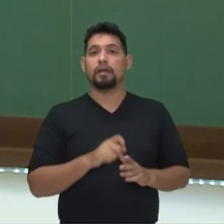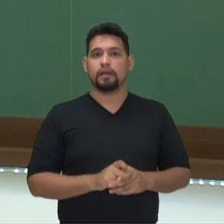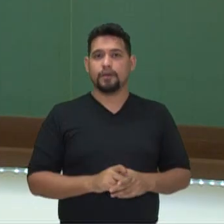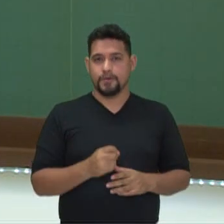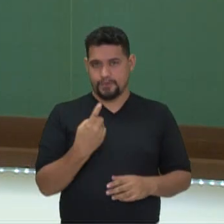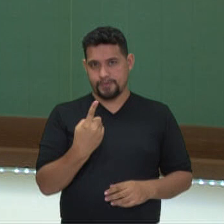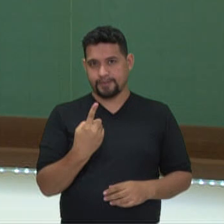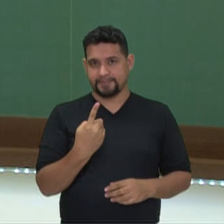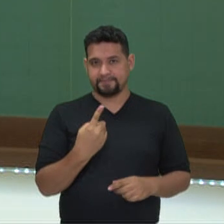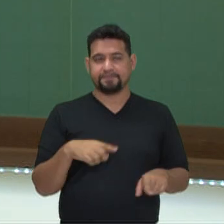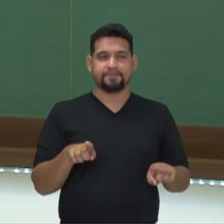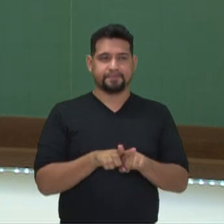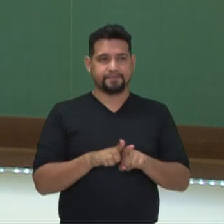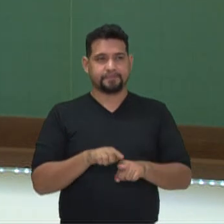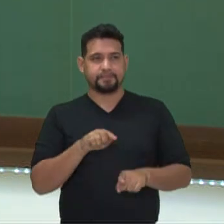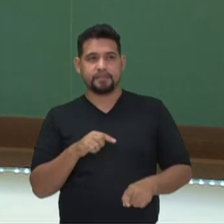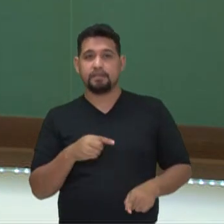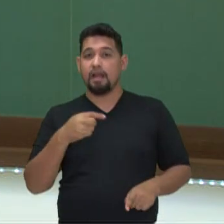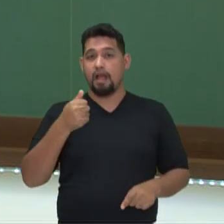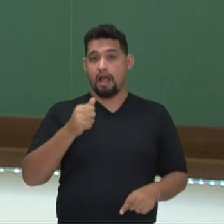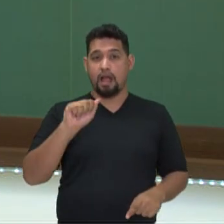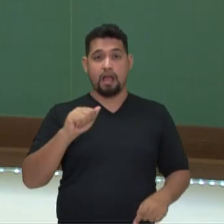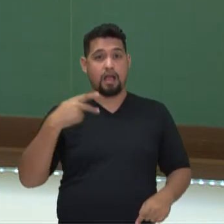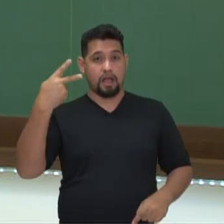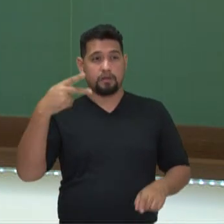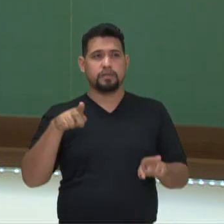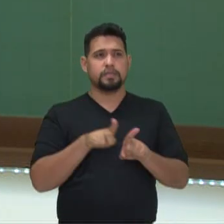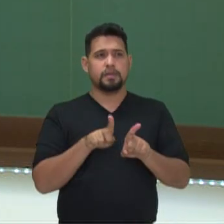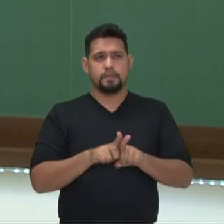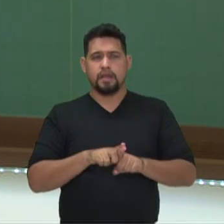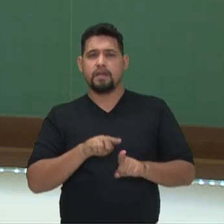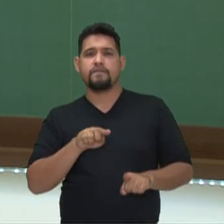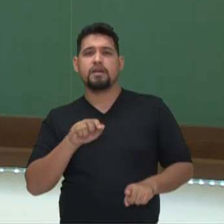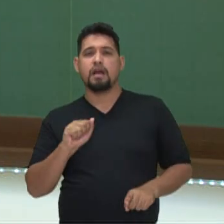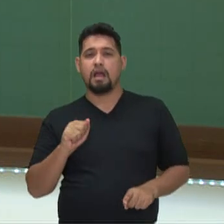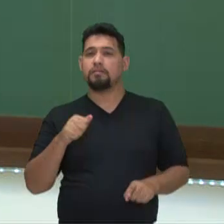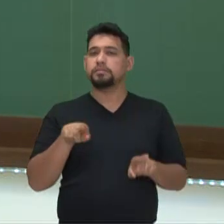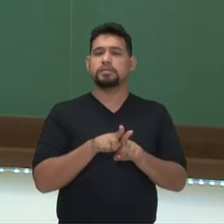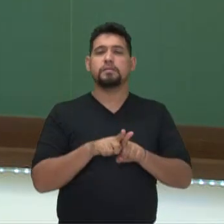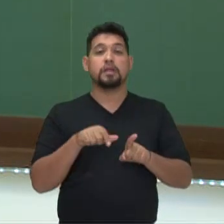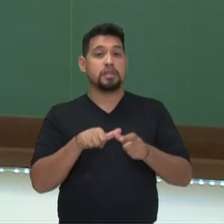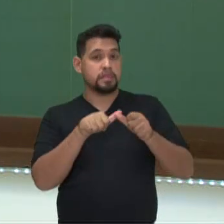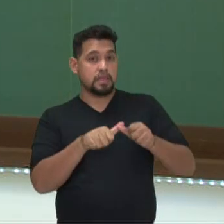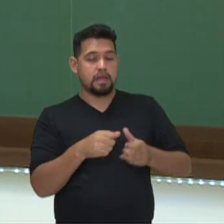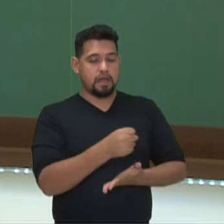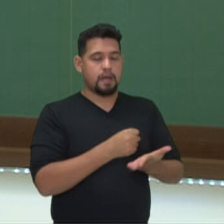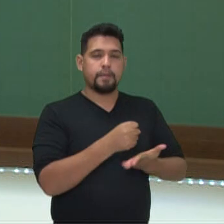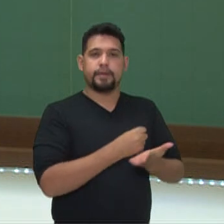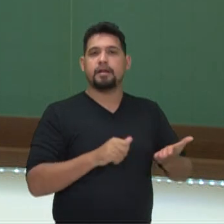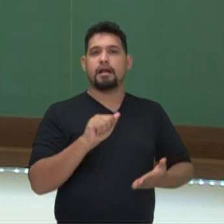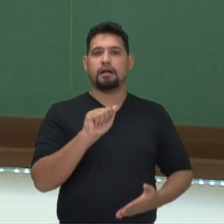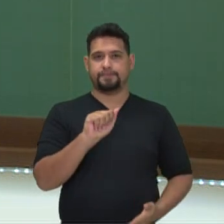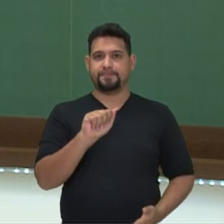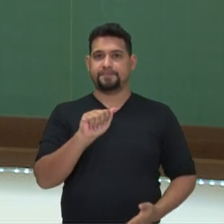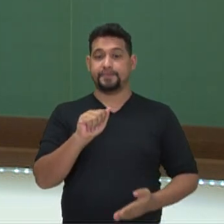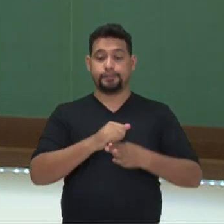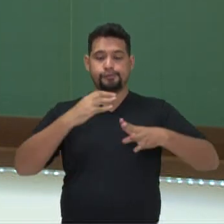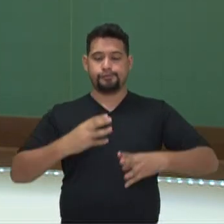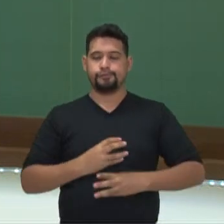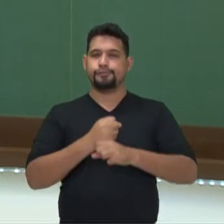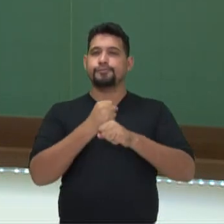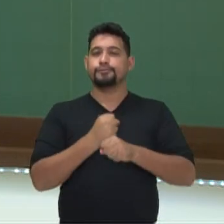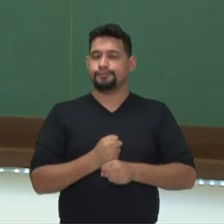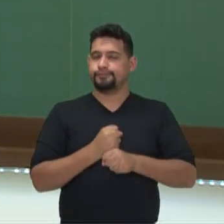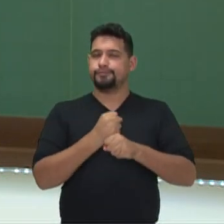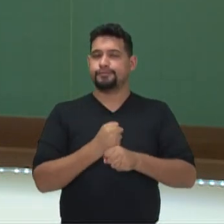a elevado à segunda potência, vezes a elevado à primeira de novo. Então, eu mantenho a base A e somos